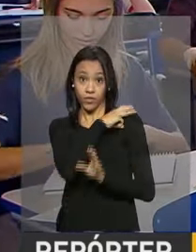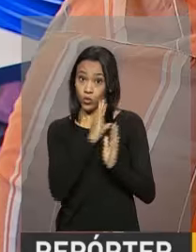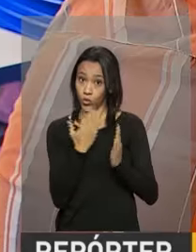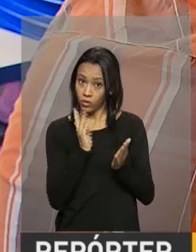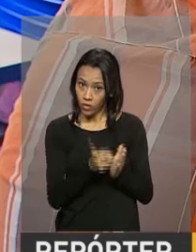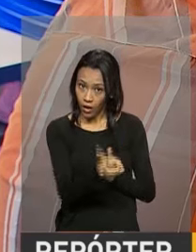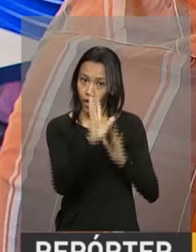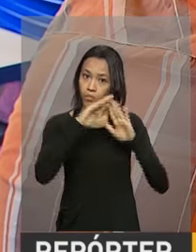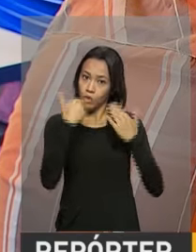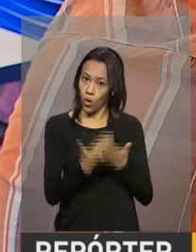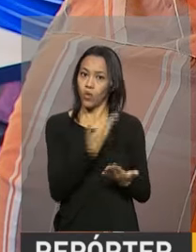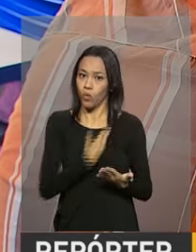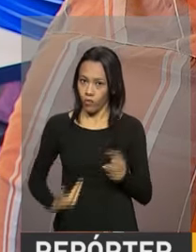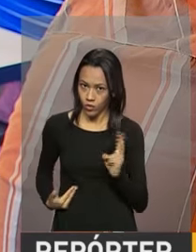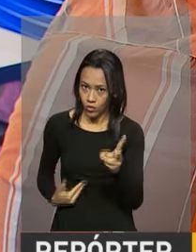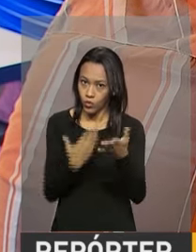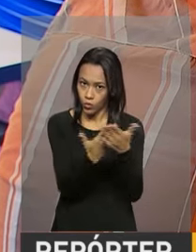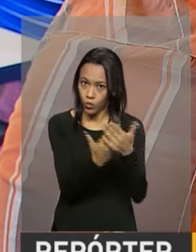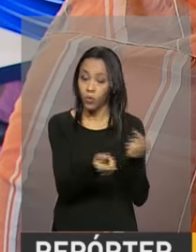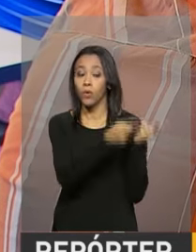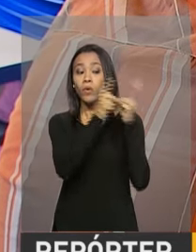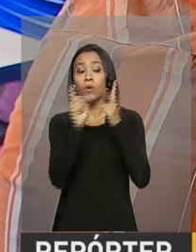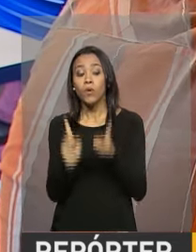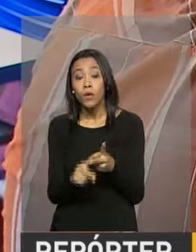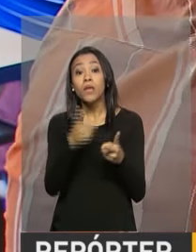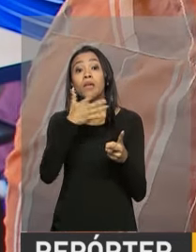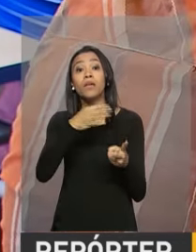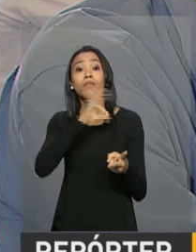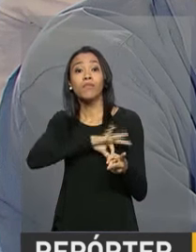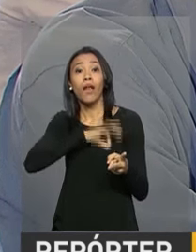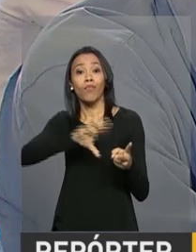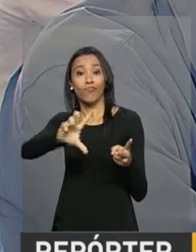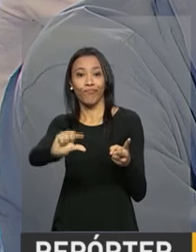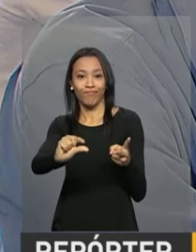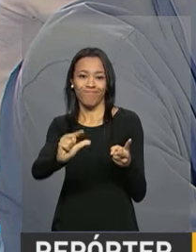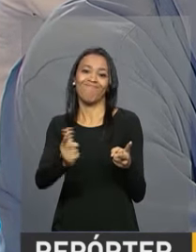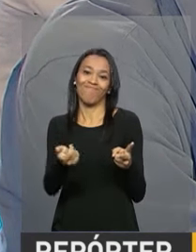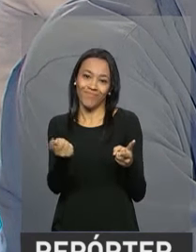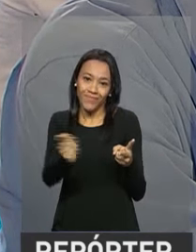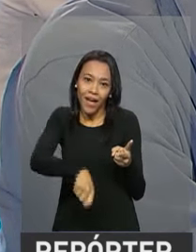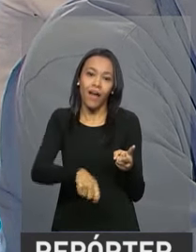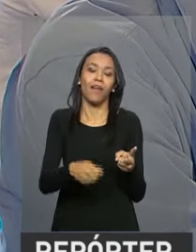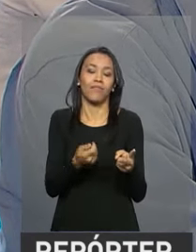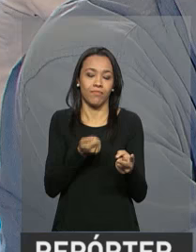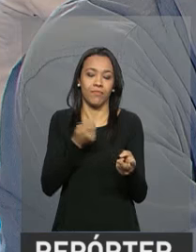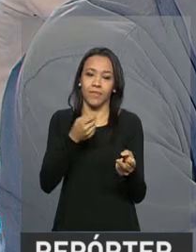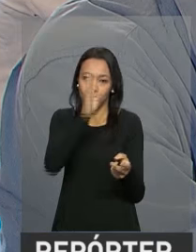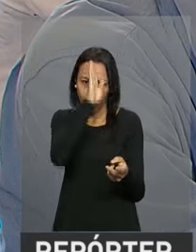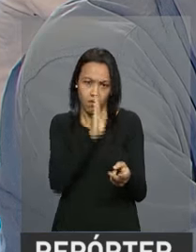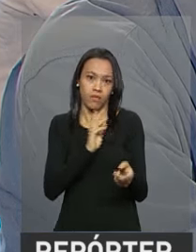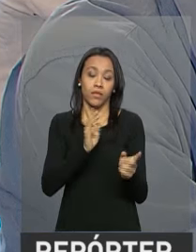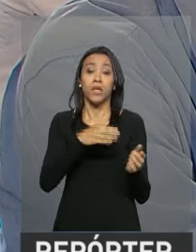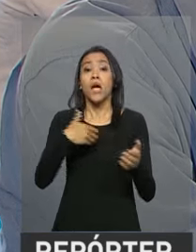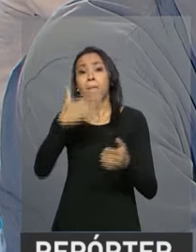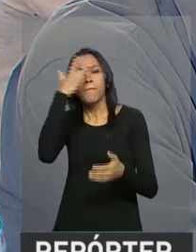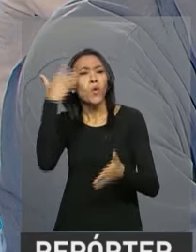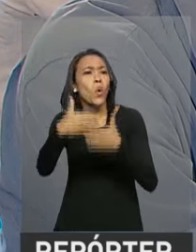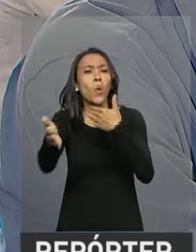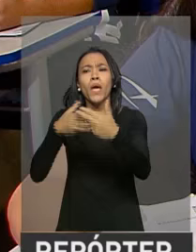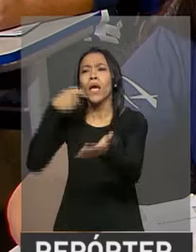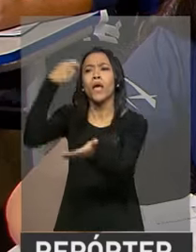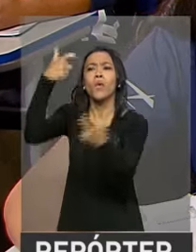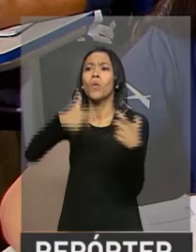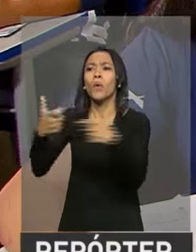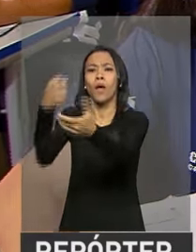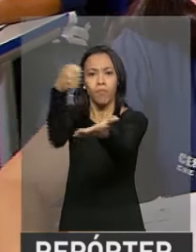públicas e os candidatos de baixa renda O estudante poderá pagar a taxa de inscrição em qualquer agência bancária